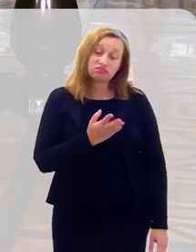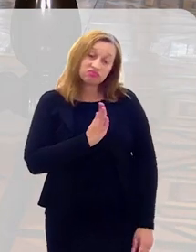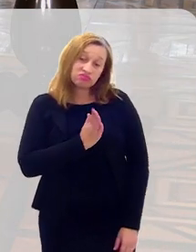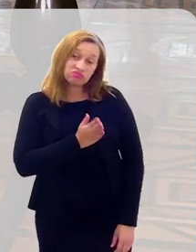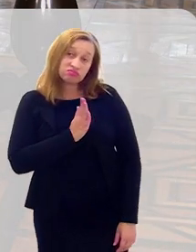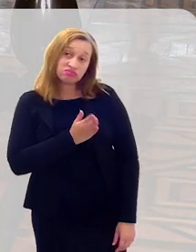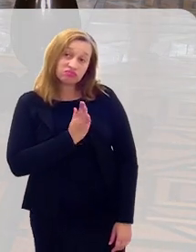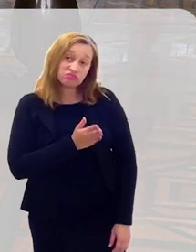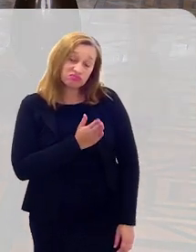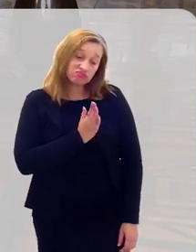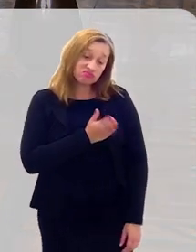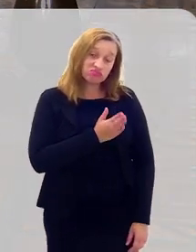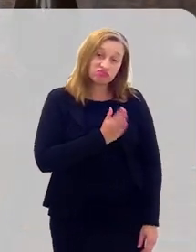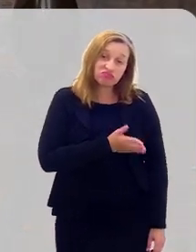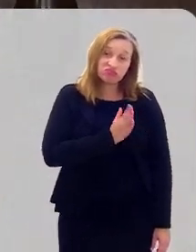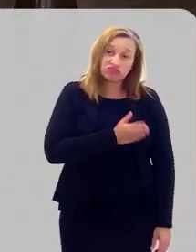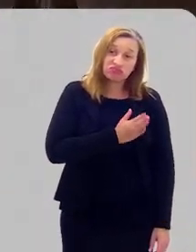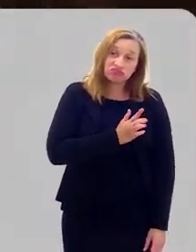meu coração